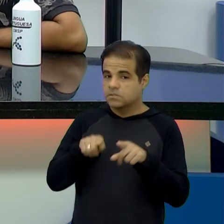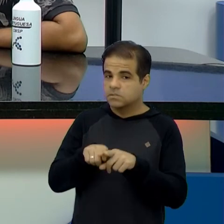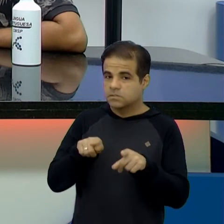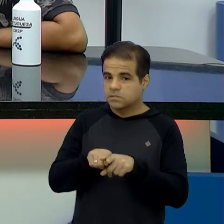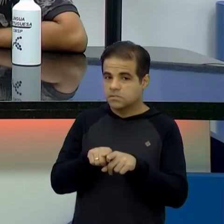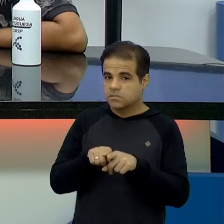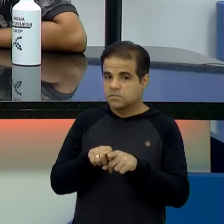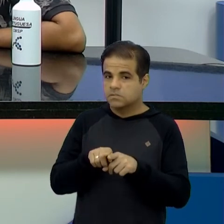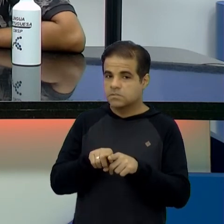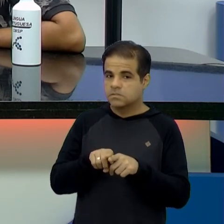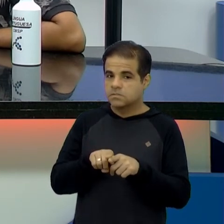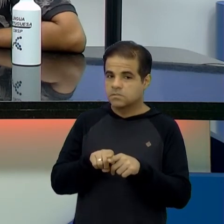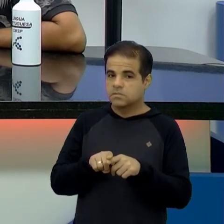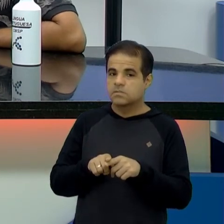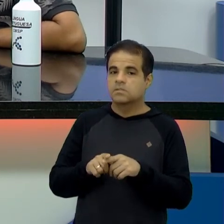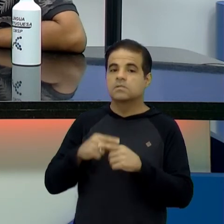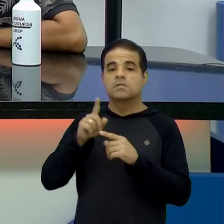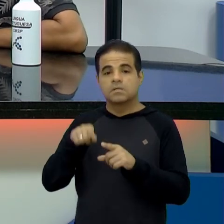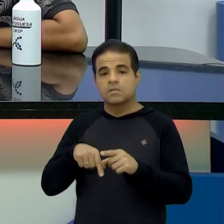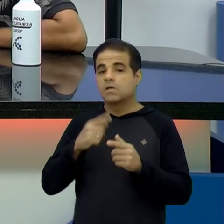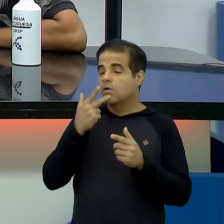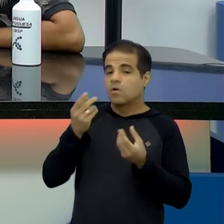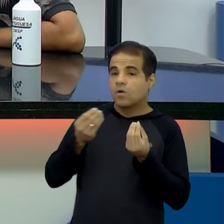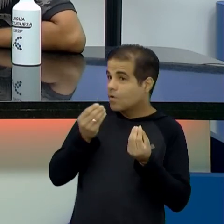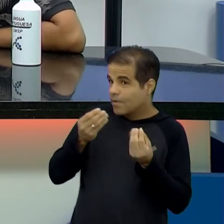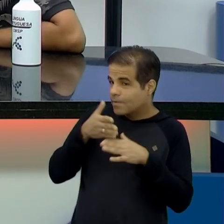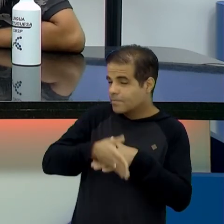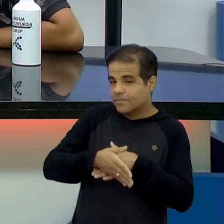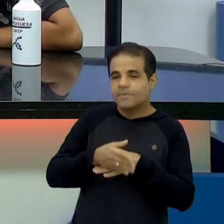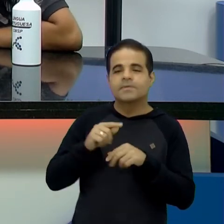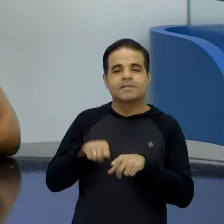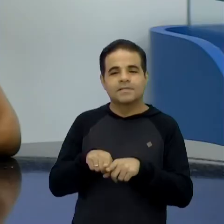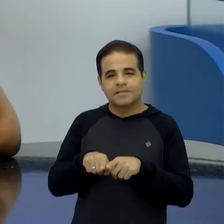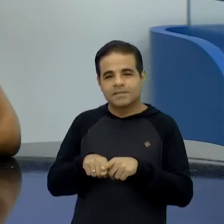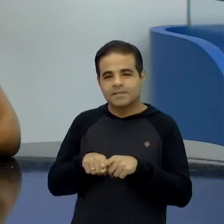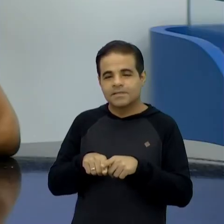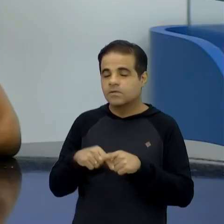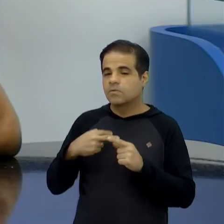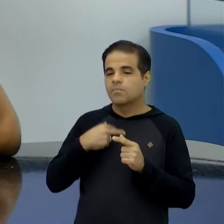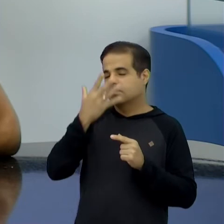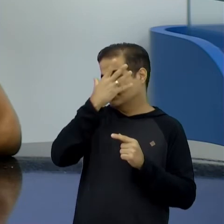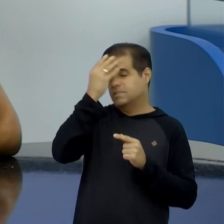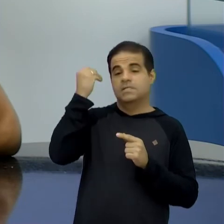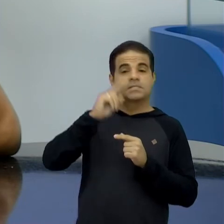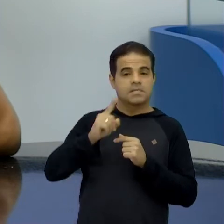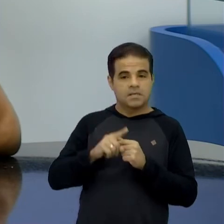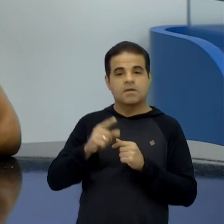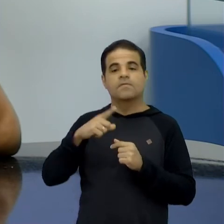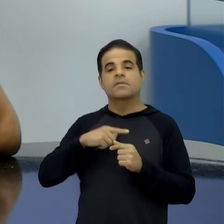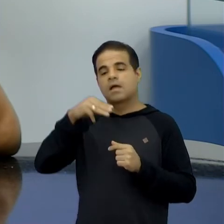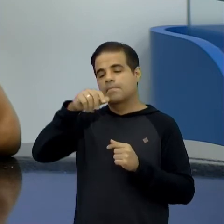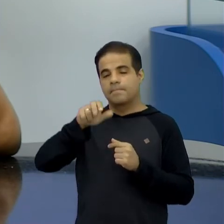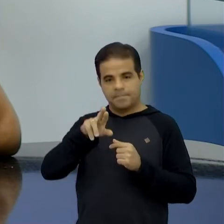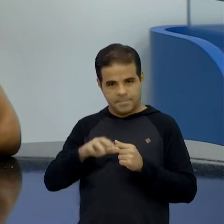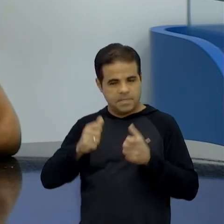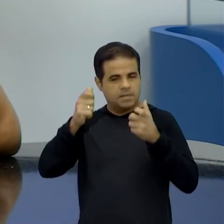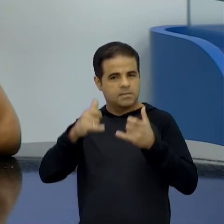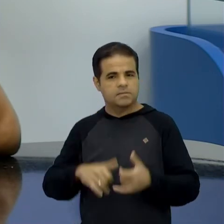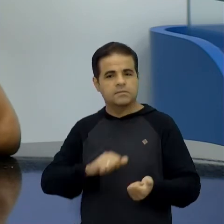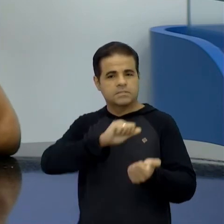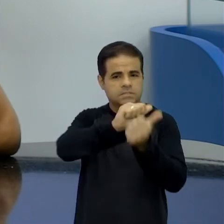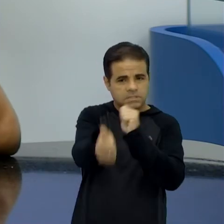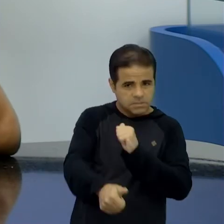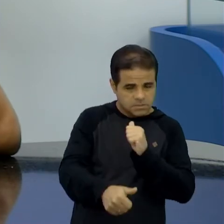Como que é? Como é que eu sou? Laboratório de Produção Jornalística. Como que eu sou? Jesus, meu Deus do céu. Não pode esquecer. Então, ó, vai estar a Mara comigo falando sobre